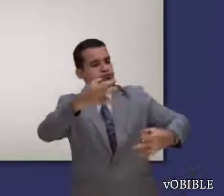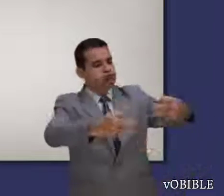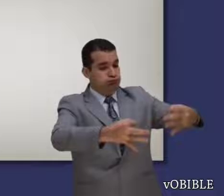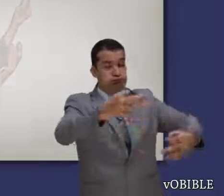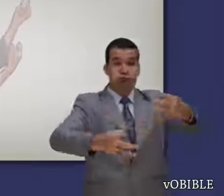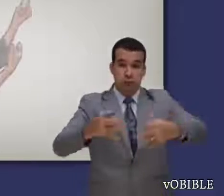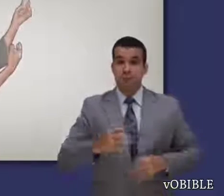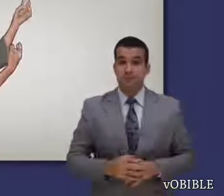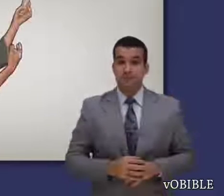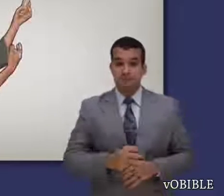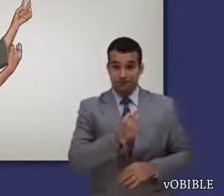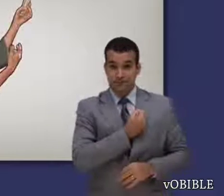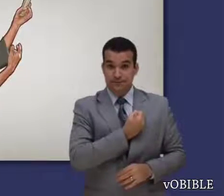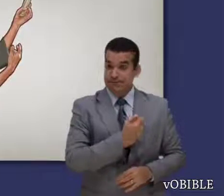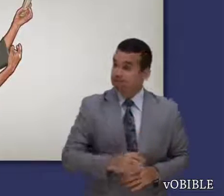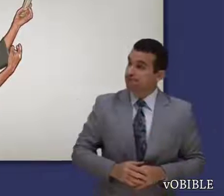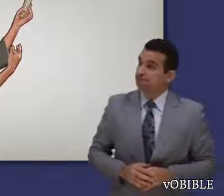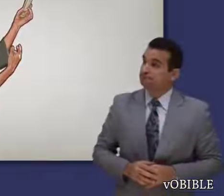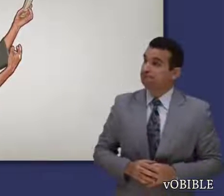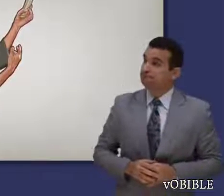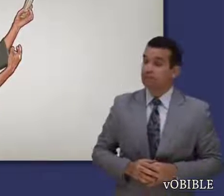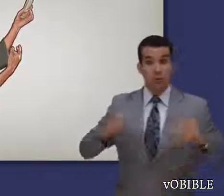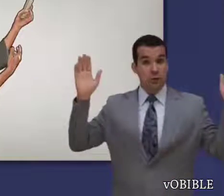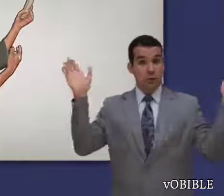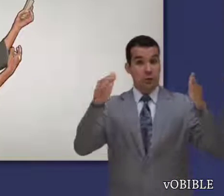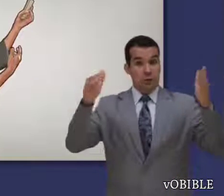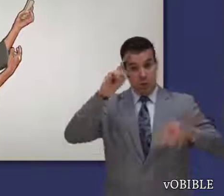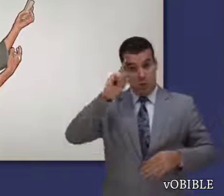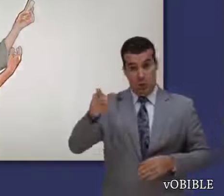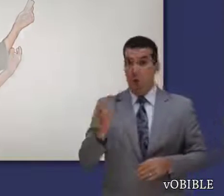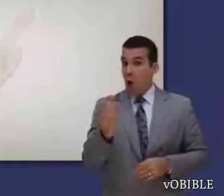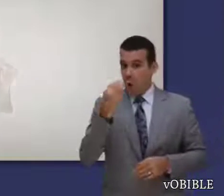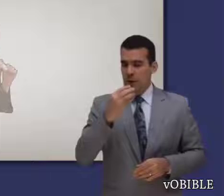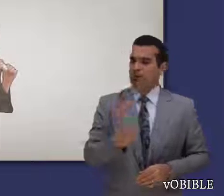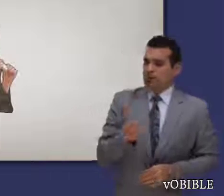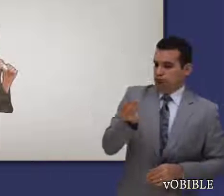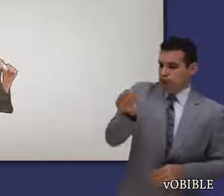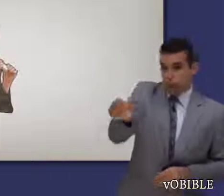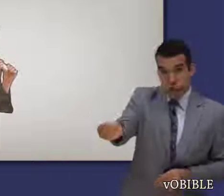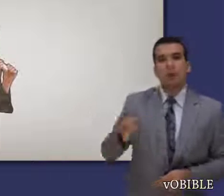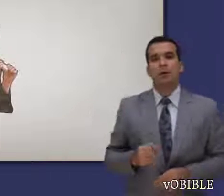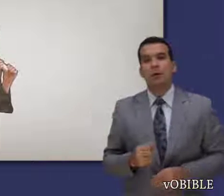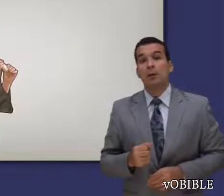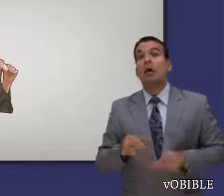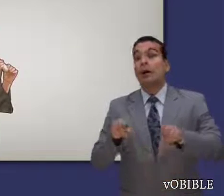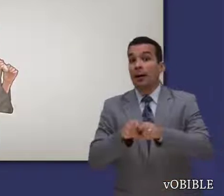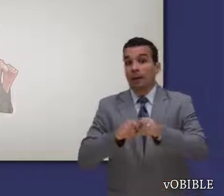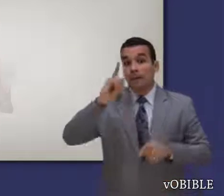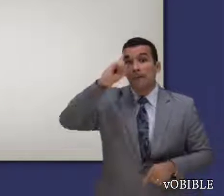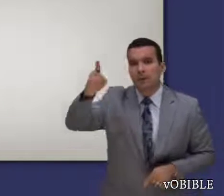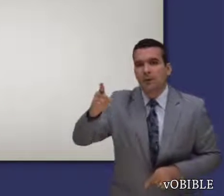Nos capítulos 10 e 11, um anjo forte entrega um pequeno rolo para João. Ele diz para João comer esse